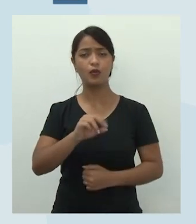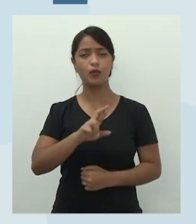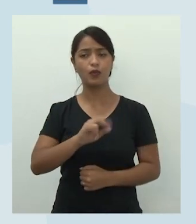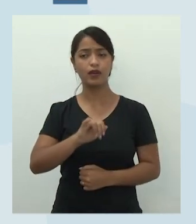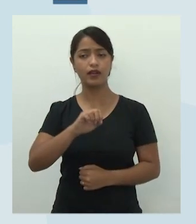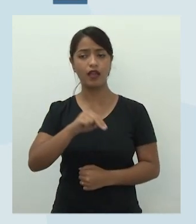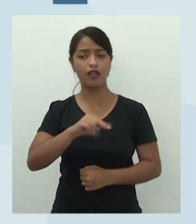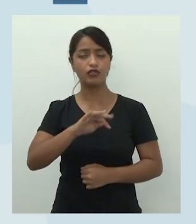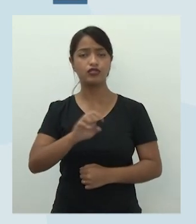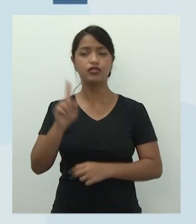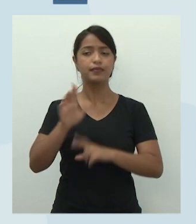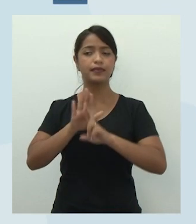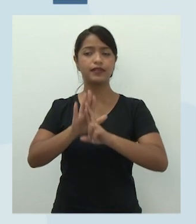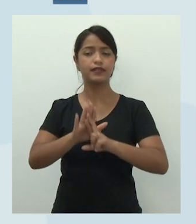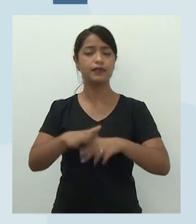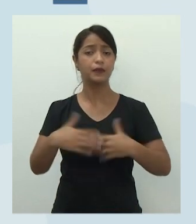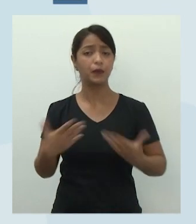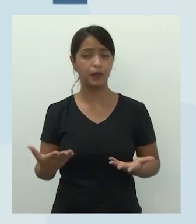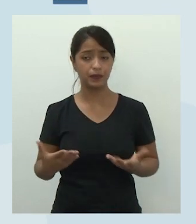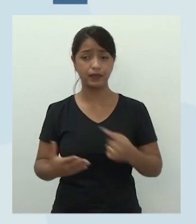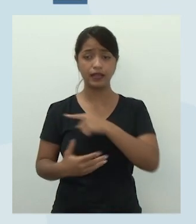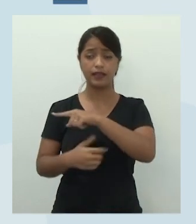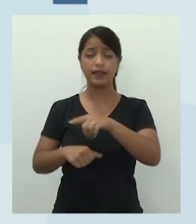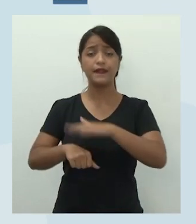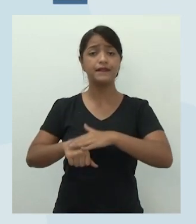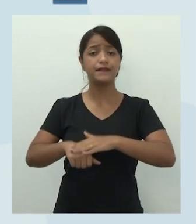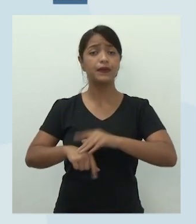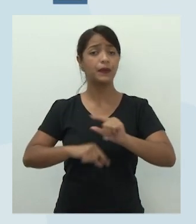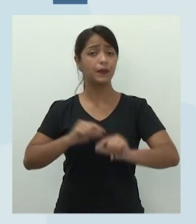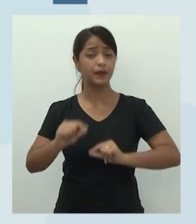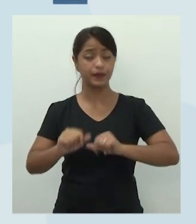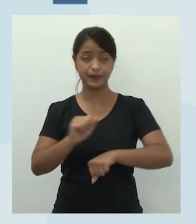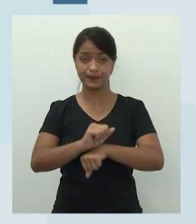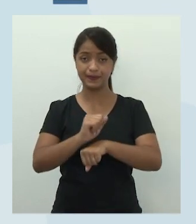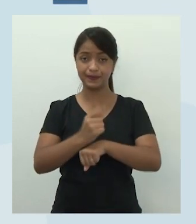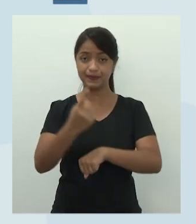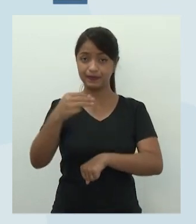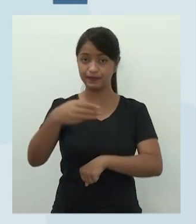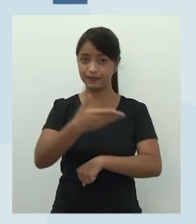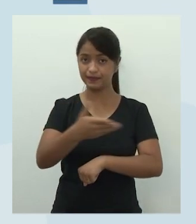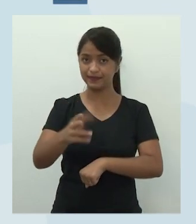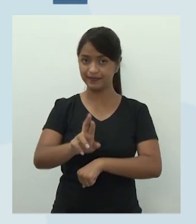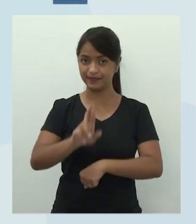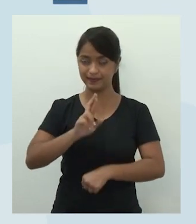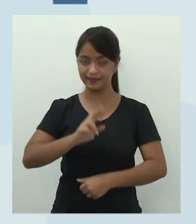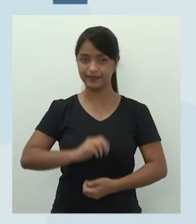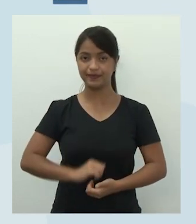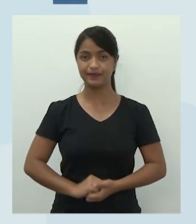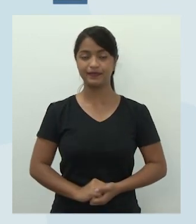imagem representa? O que eles estão fazendo? Então, 1 minuto para esta interação.